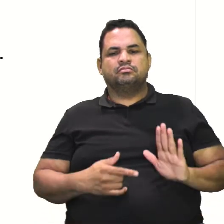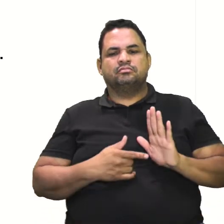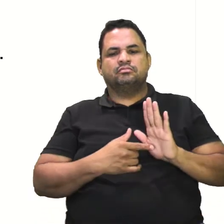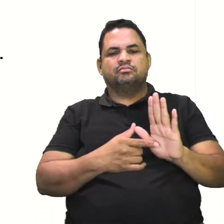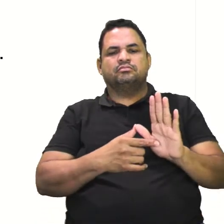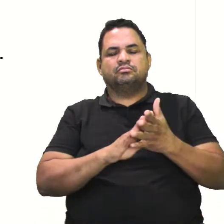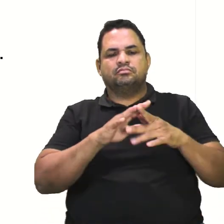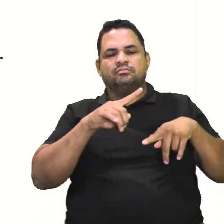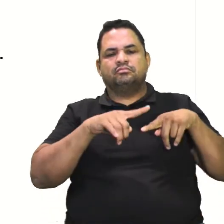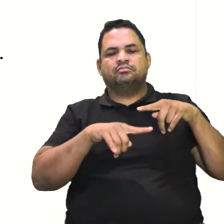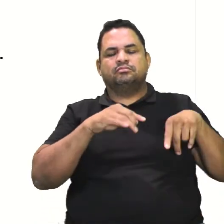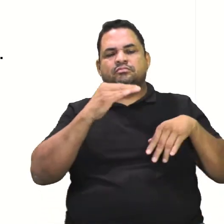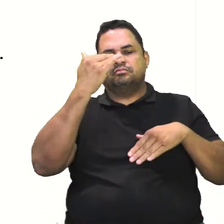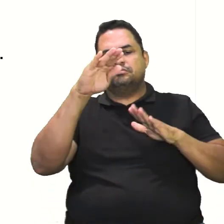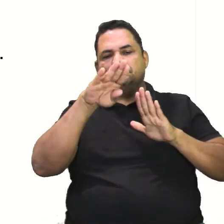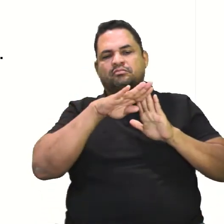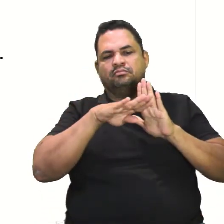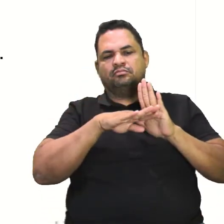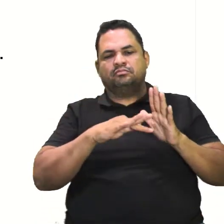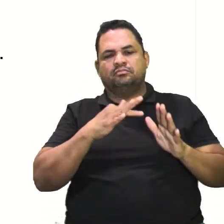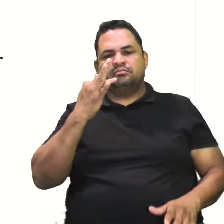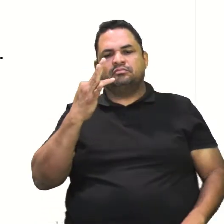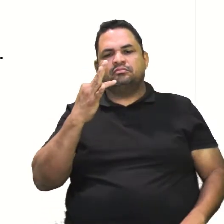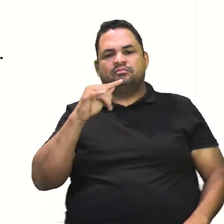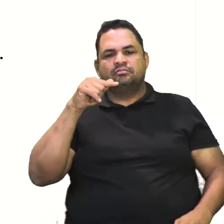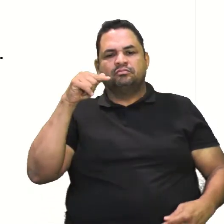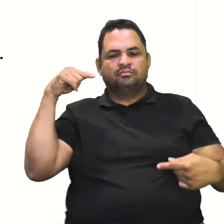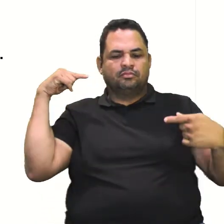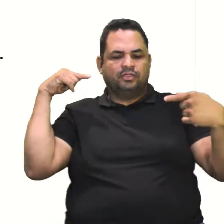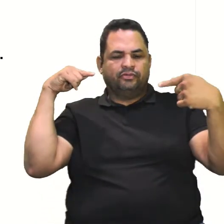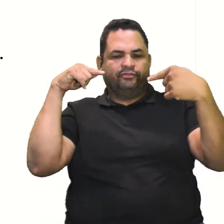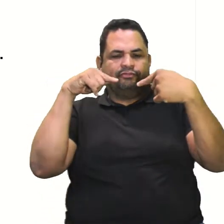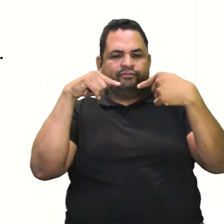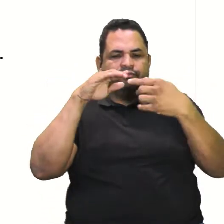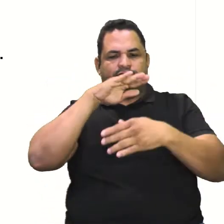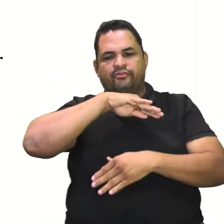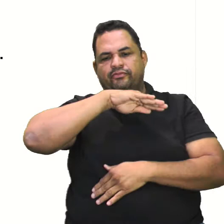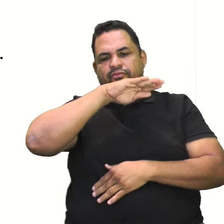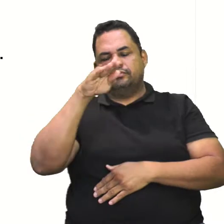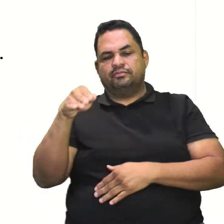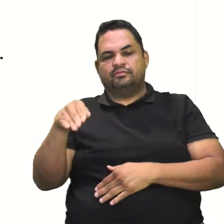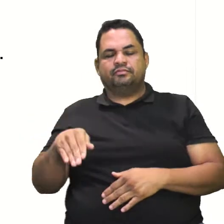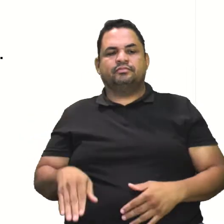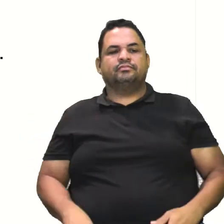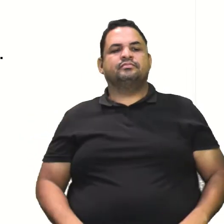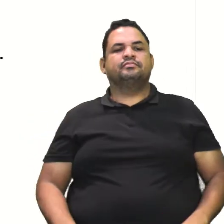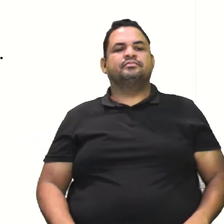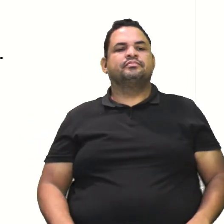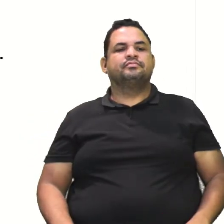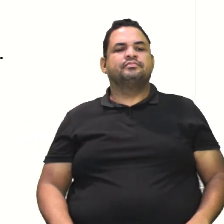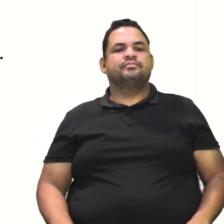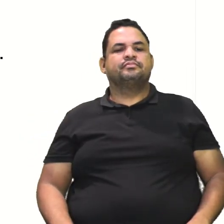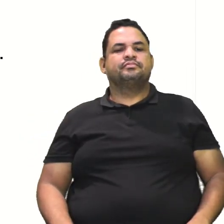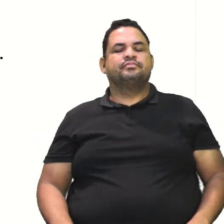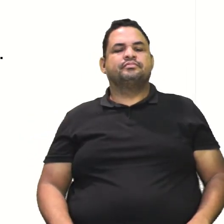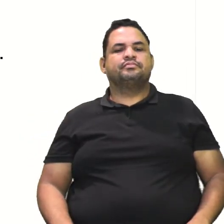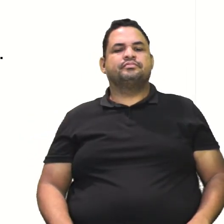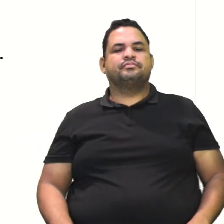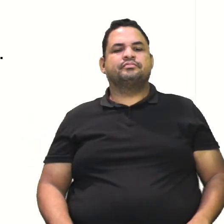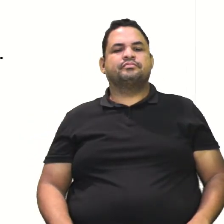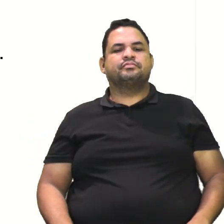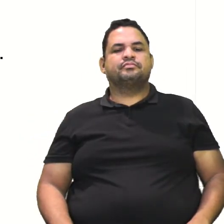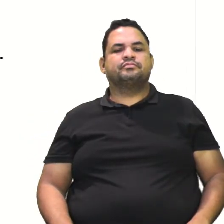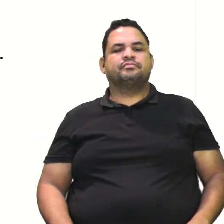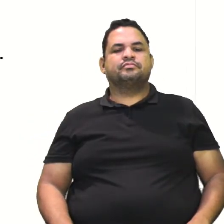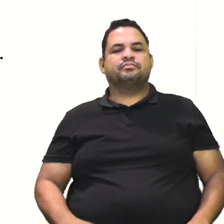por elementos. Então, F. Quem é F? F é o foco da parábola. Ah, então Fzinho aqui é o meu foco. Quem